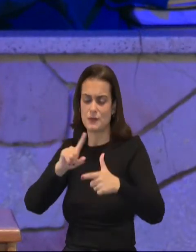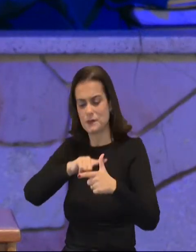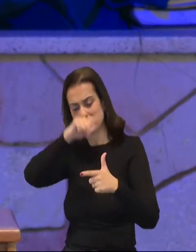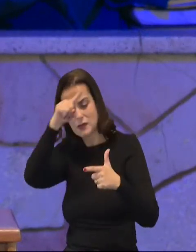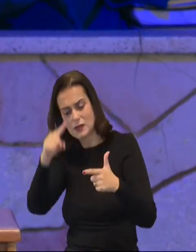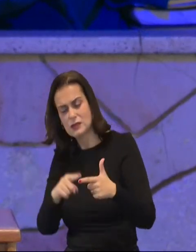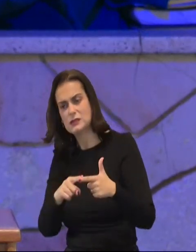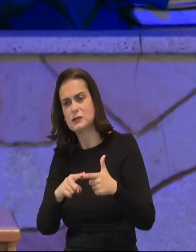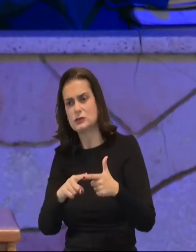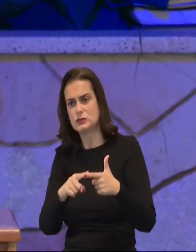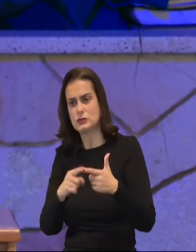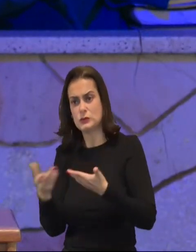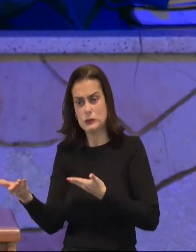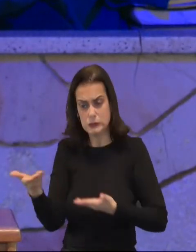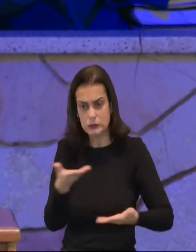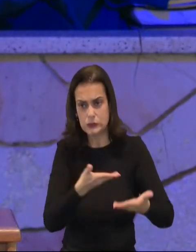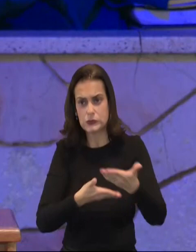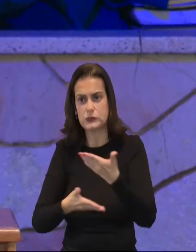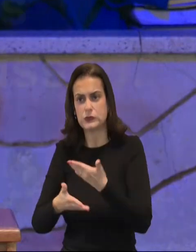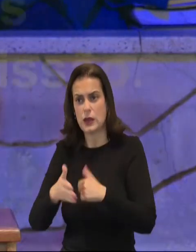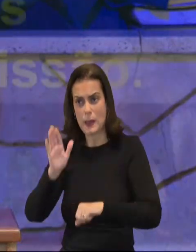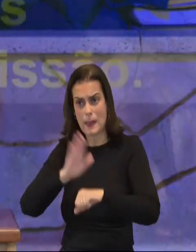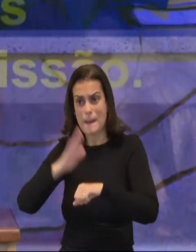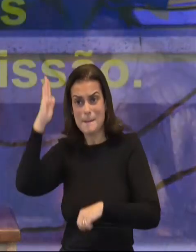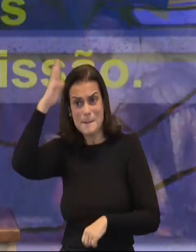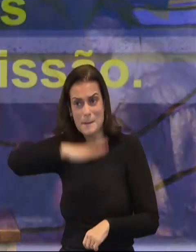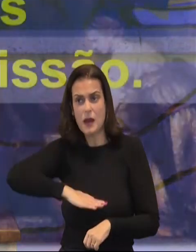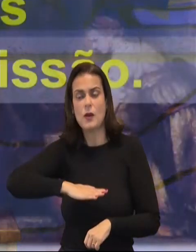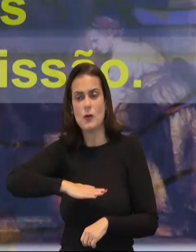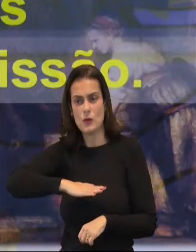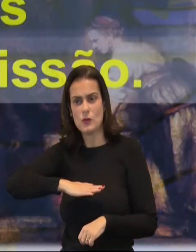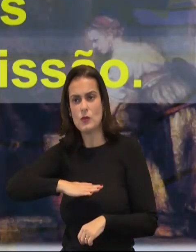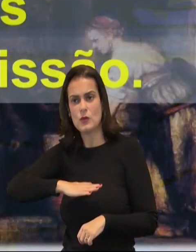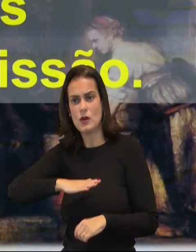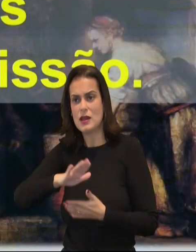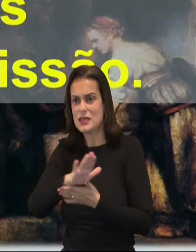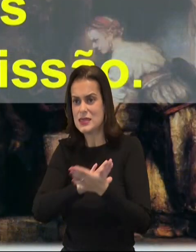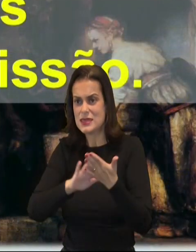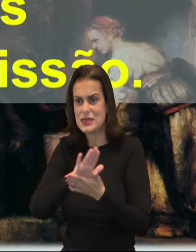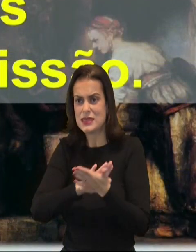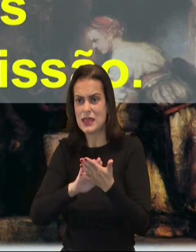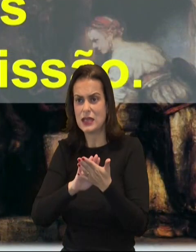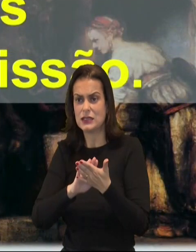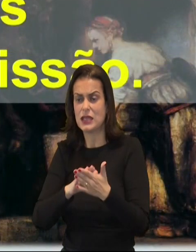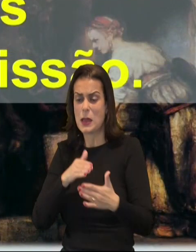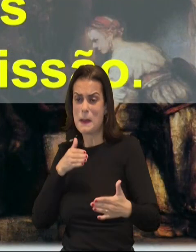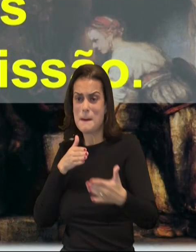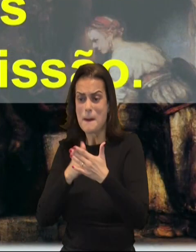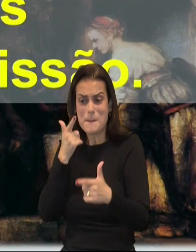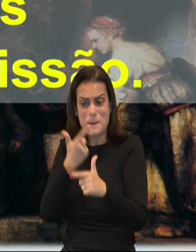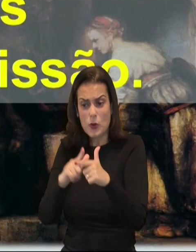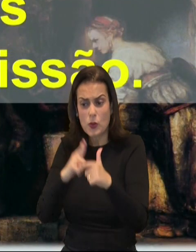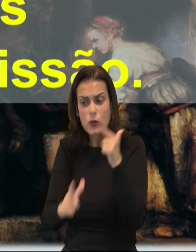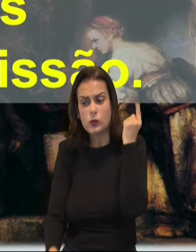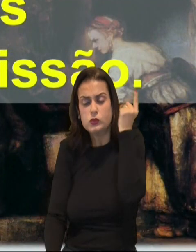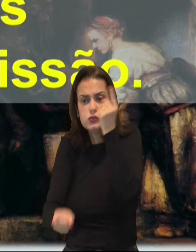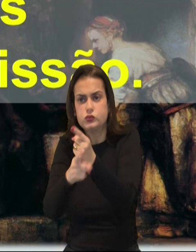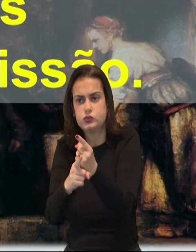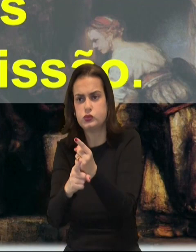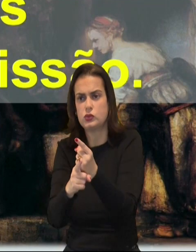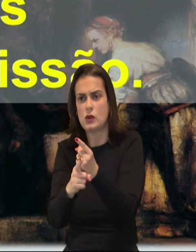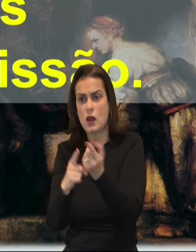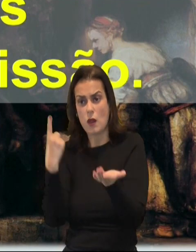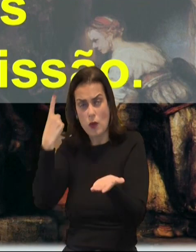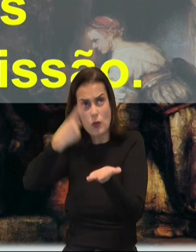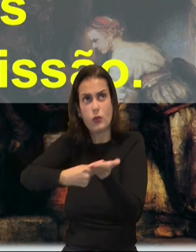com os irmãos: não te faças nenhum mal, que todos aqui estamos. Não há barreiras para o alcance da